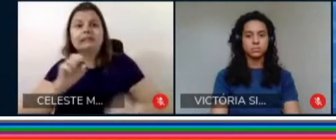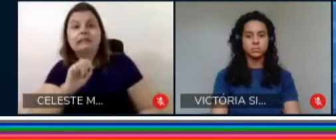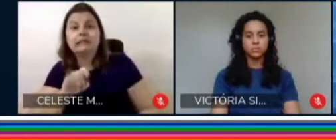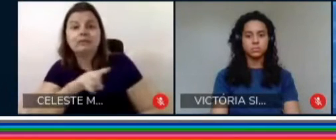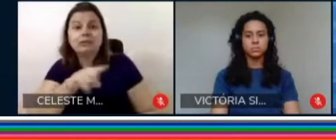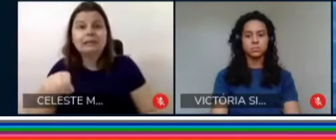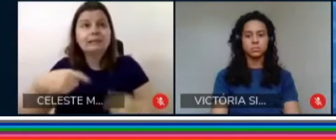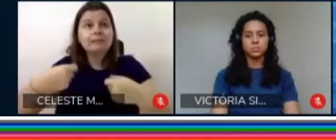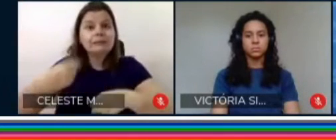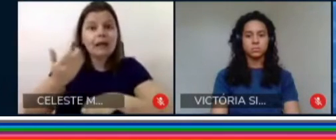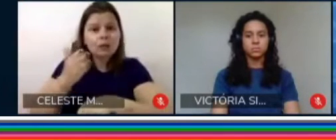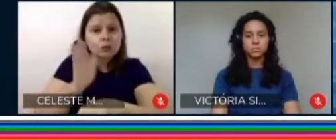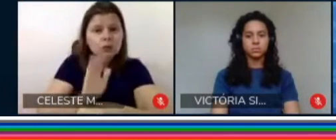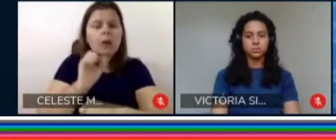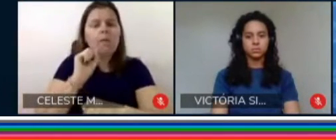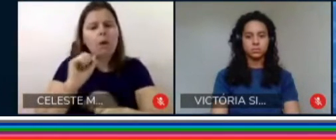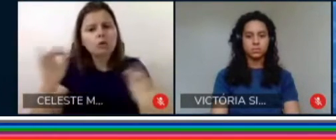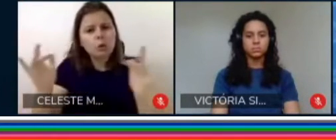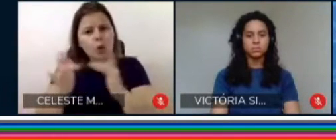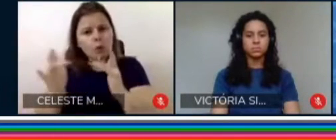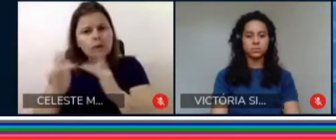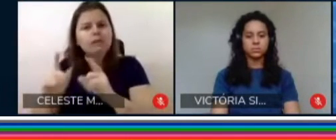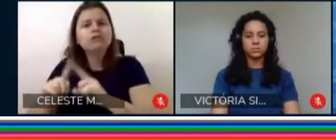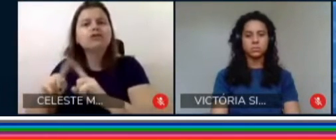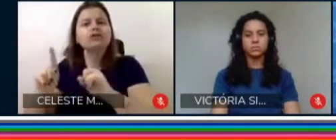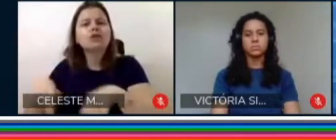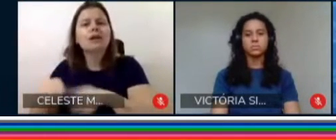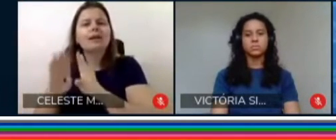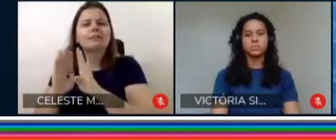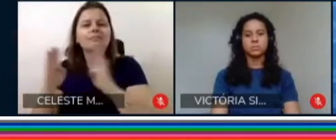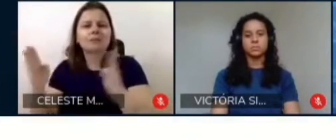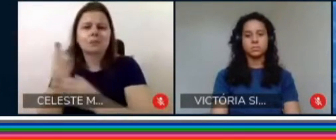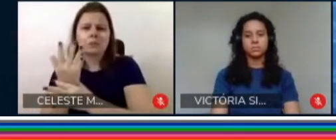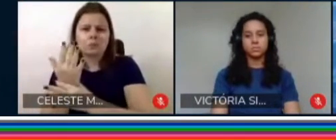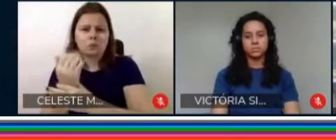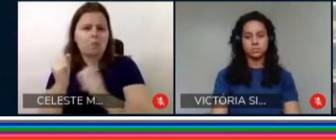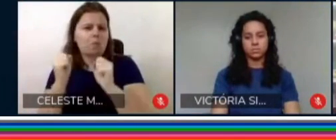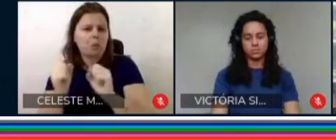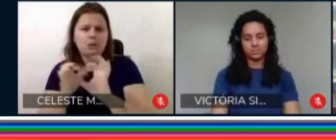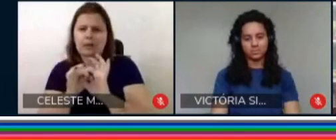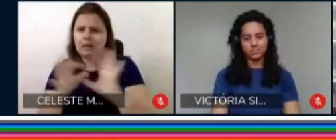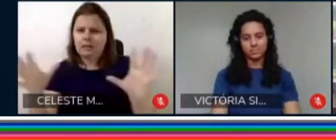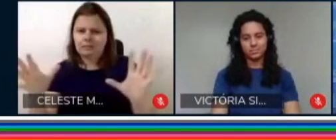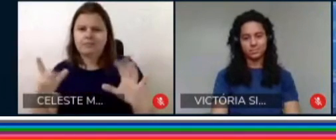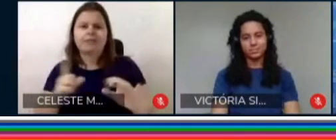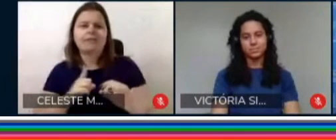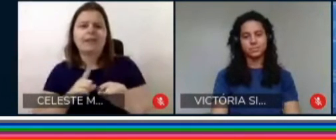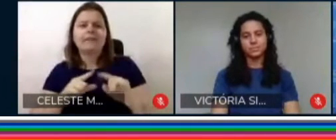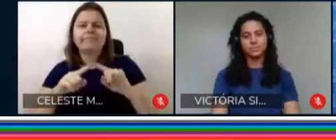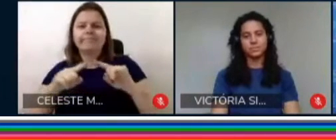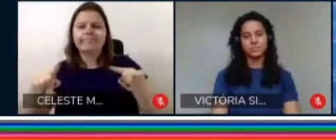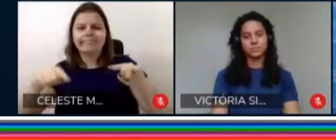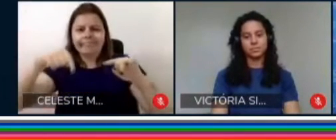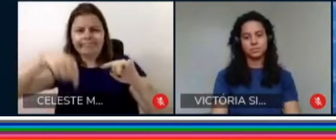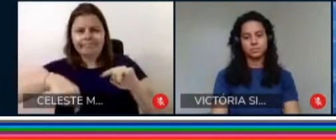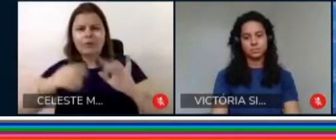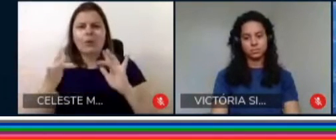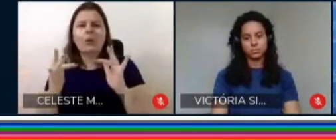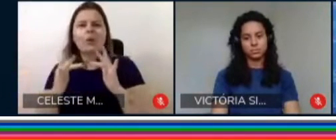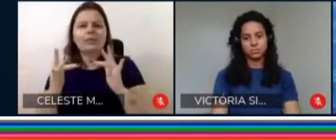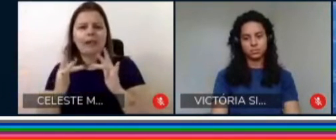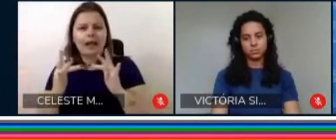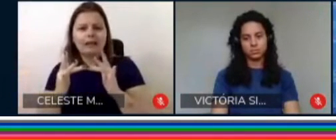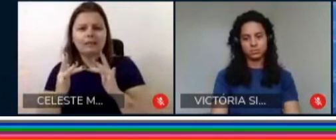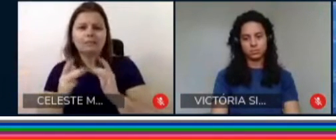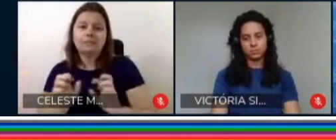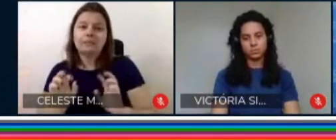ajuda, contem com as bibliotecas da URGS, tá bem? A gente está à disposição para isso. Eu espero que tenha sido um